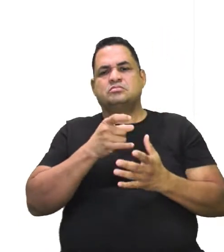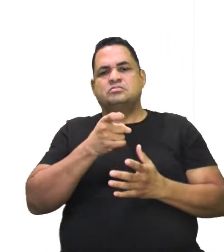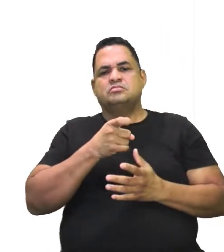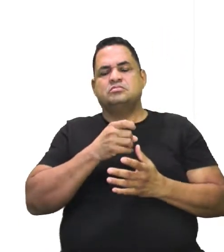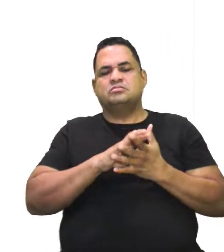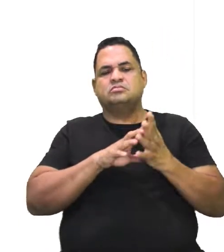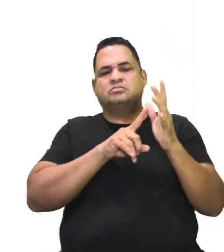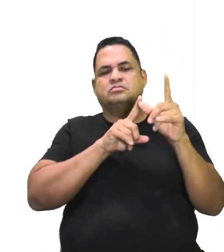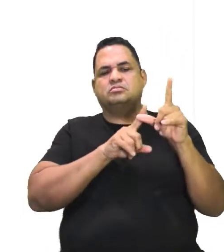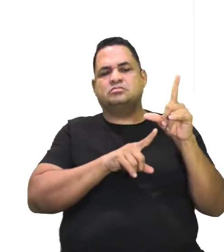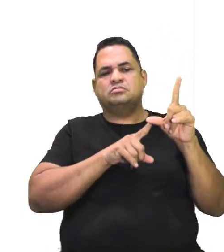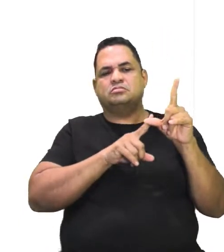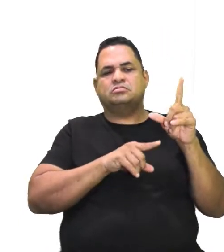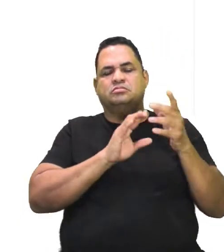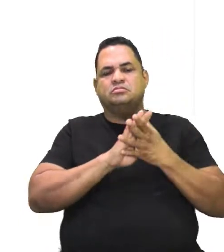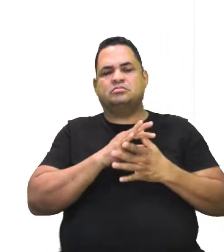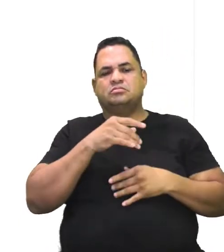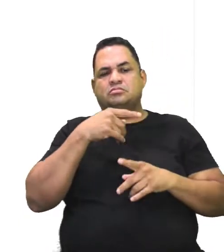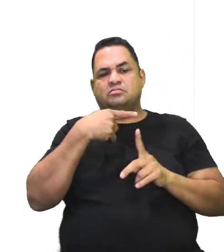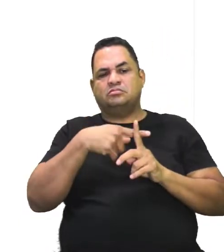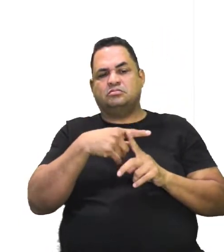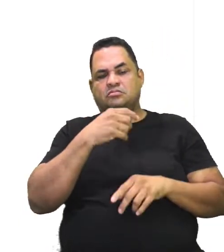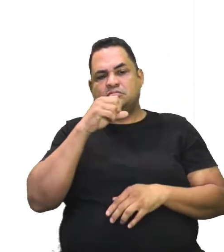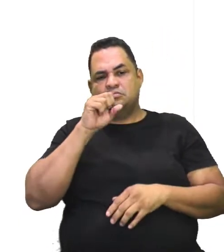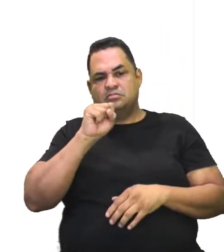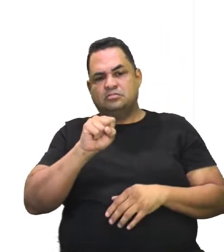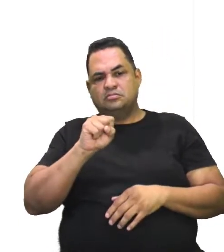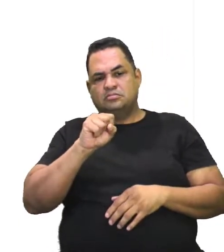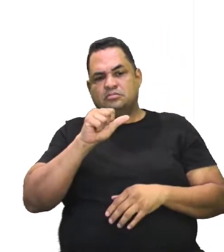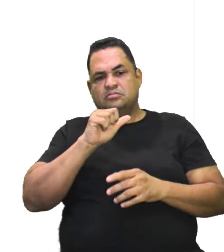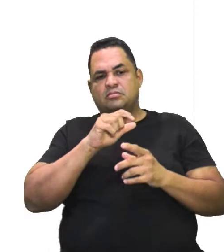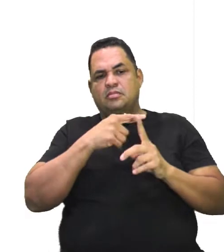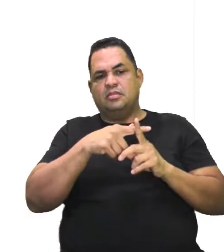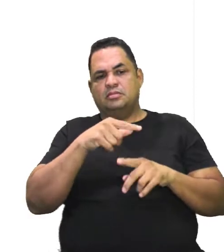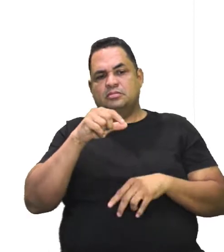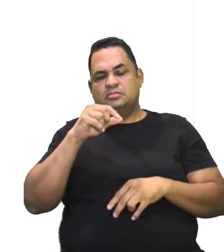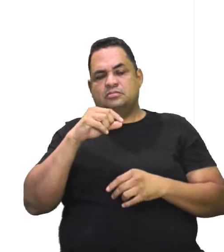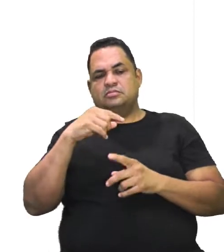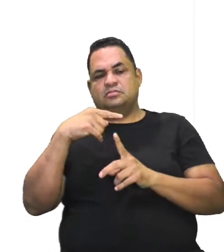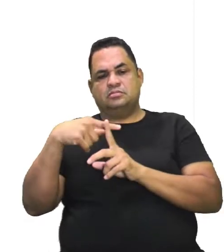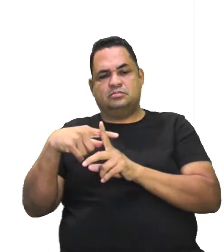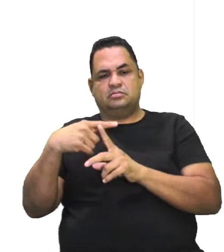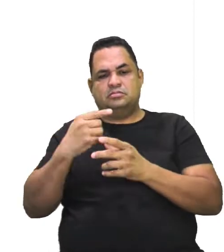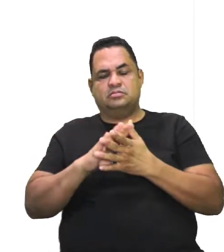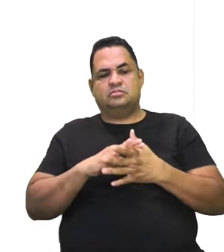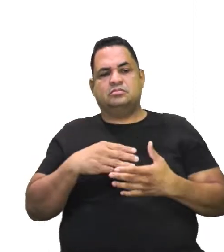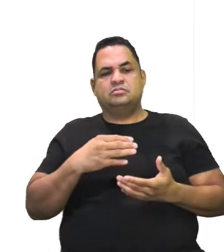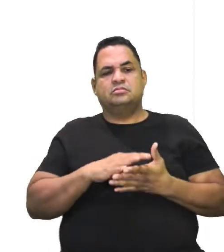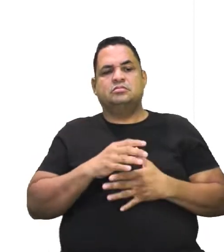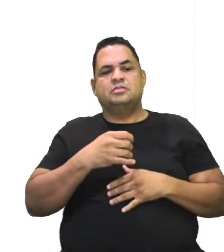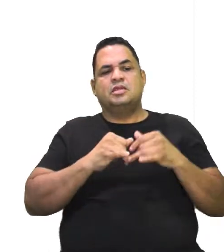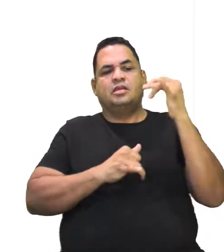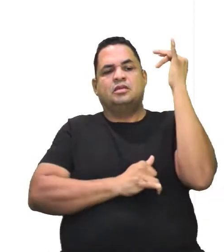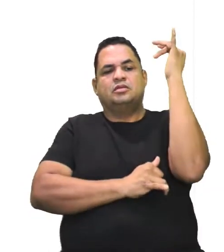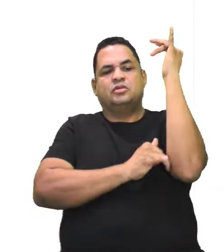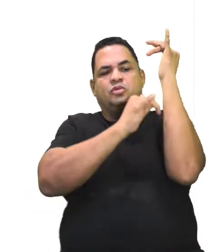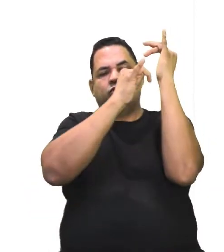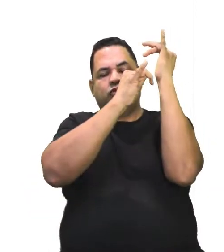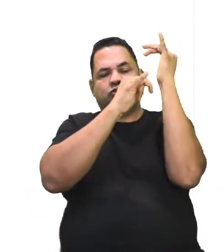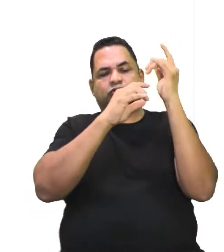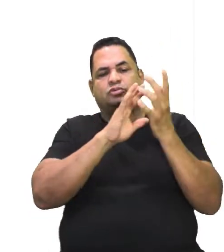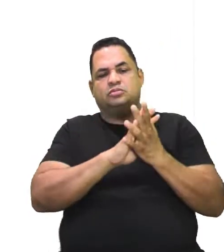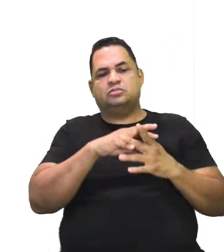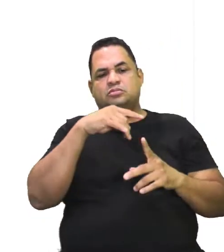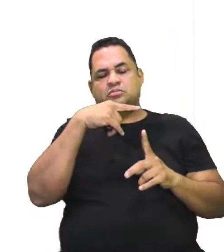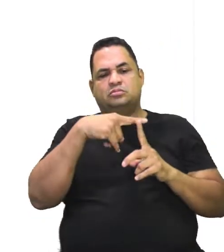positivas, mais e mais. No 2º quadrante, o eixo X obtém valores negativos e o eixo Y tem valores positivos. Vamos lembrar para